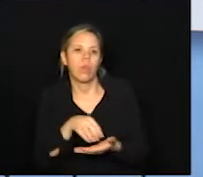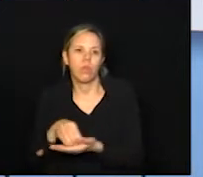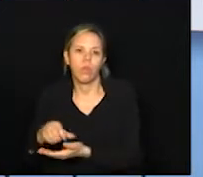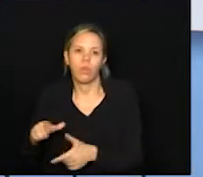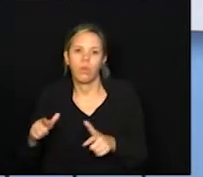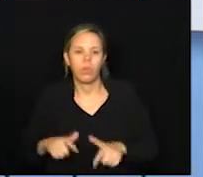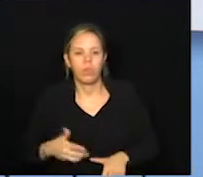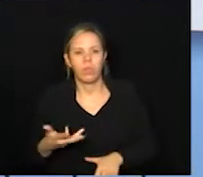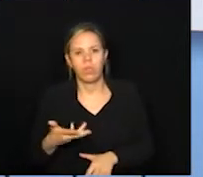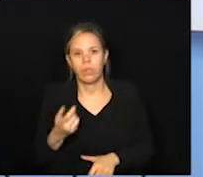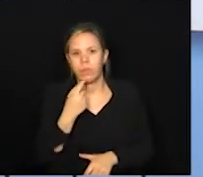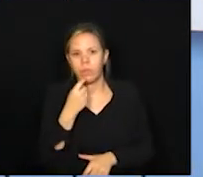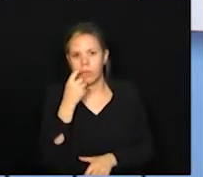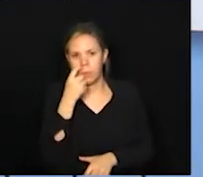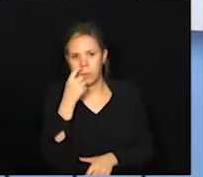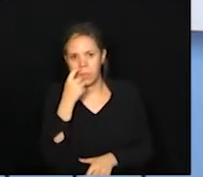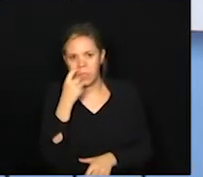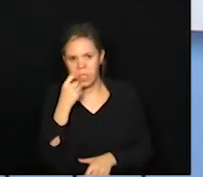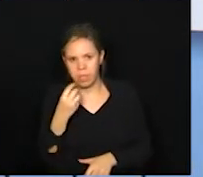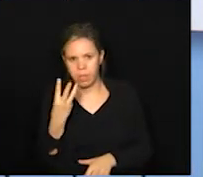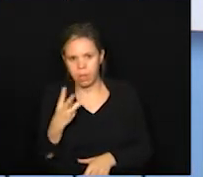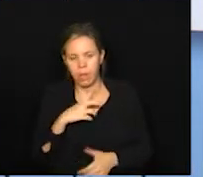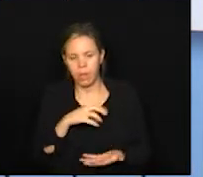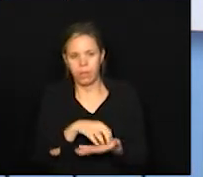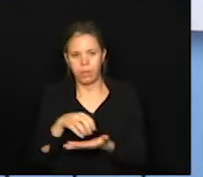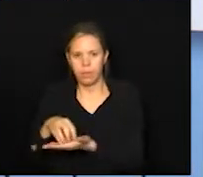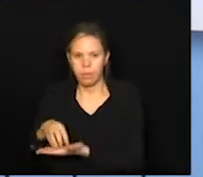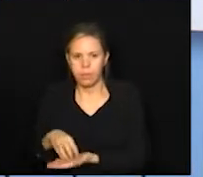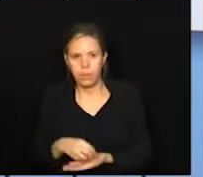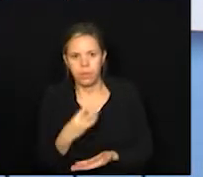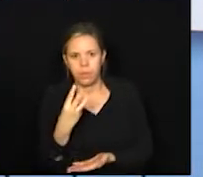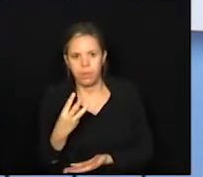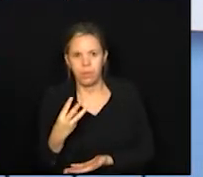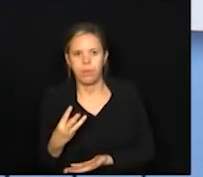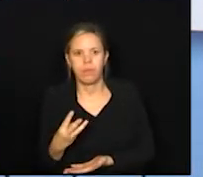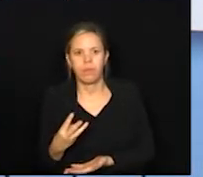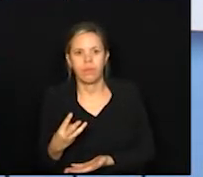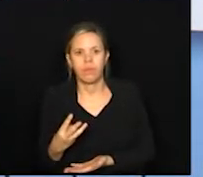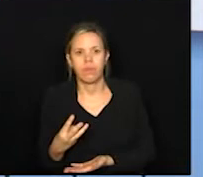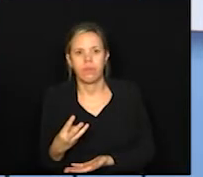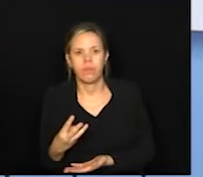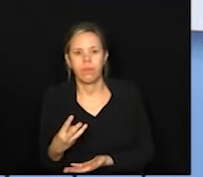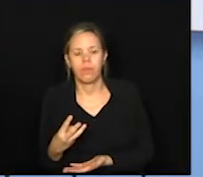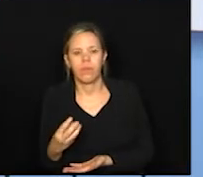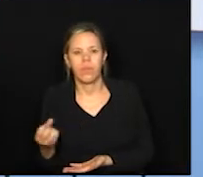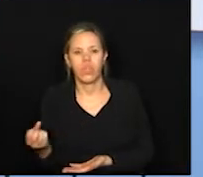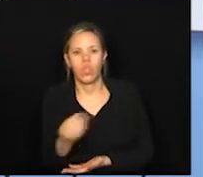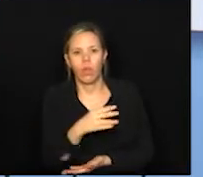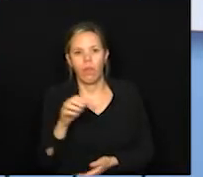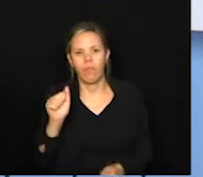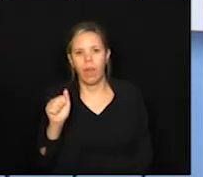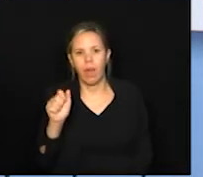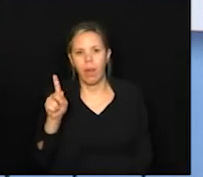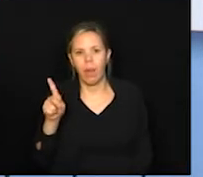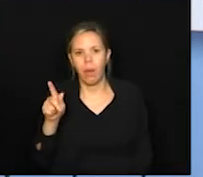Agiliza Campinas. A gente tem 3 unidades aqui, olha, lá no distrito de Nova Aparecida,